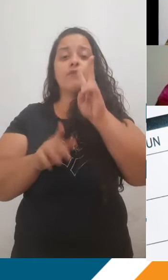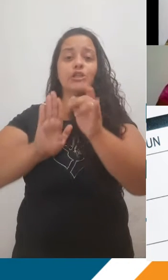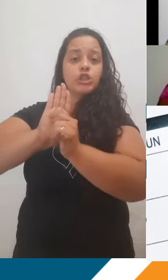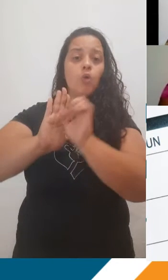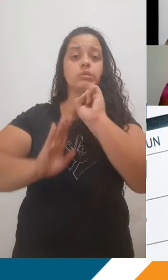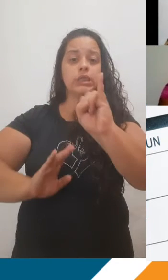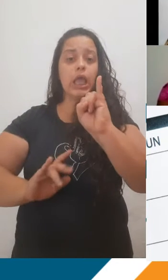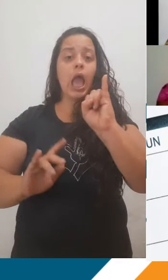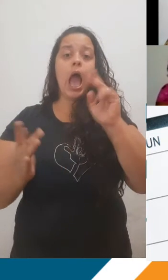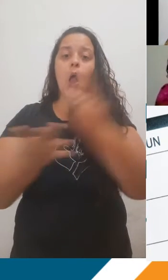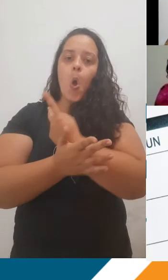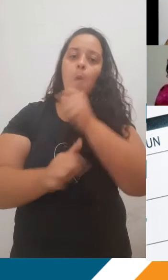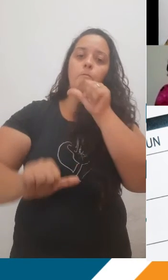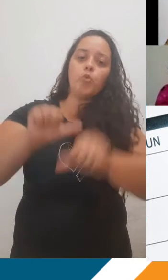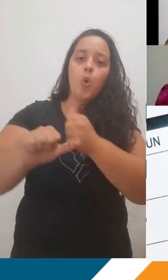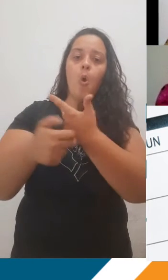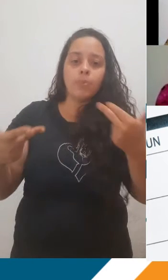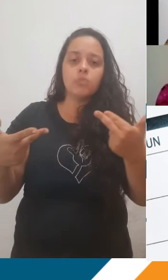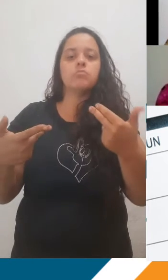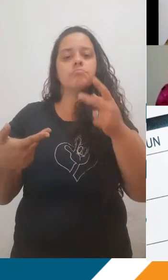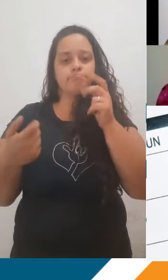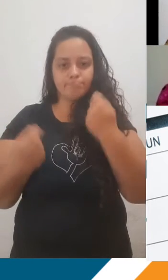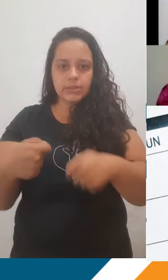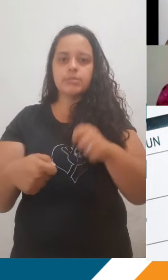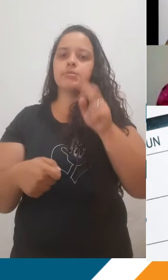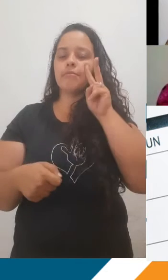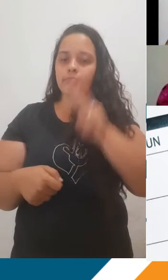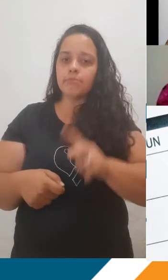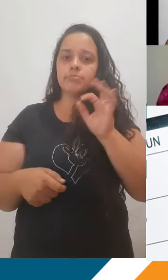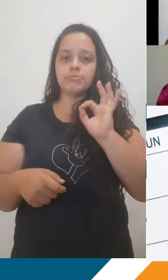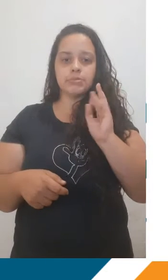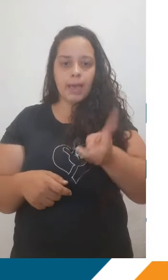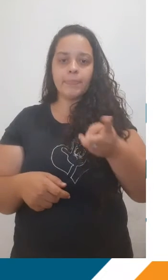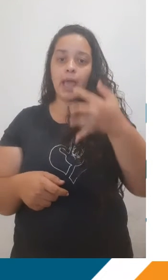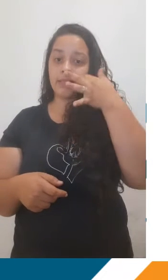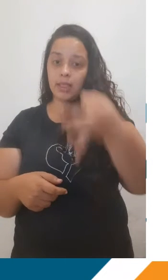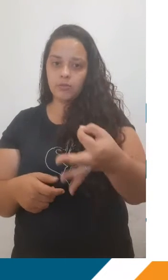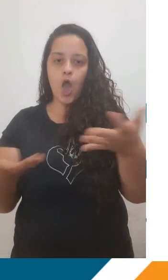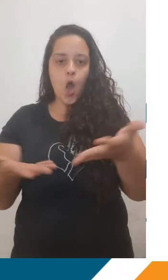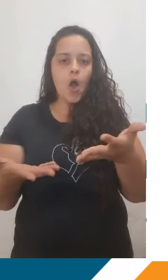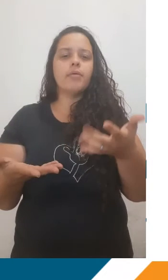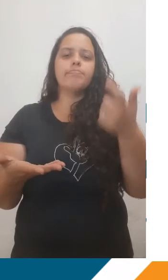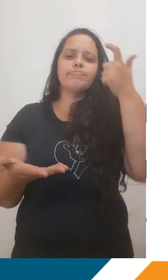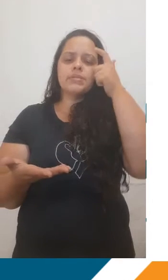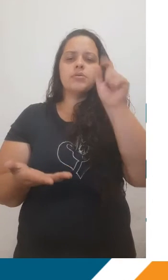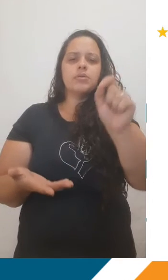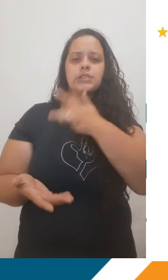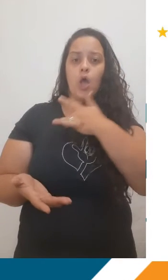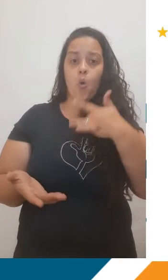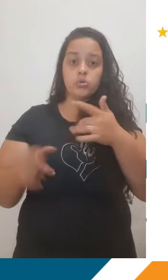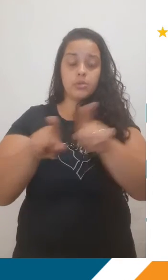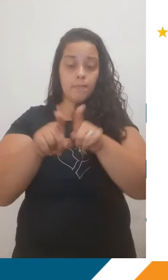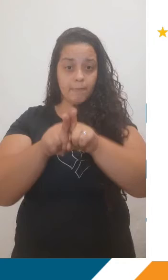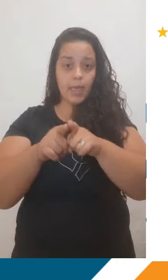podem surgir no edital. Então, fiquem atentos aos sites e ao edital. Agora, pensando na saúde e bem-estar, né? É